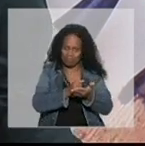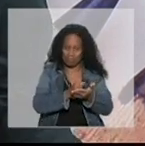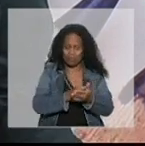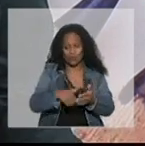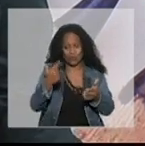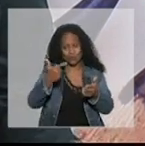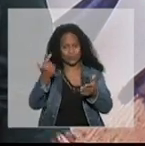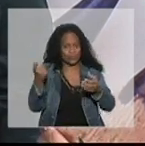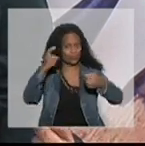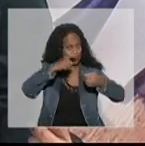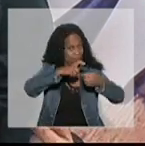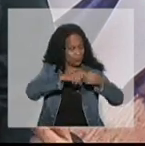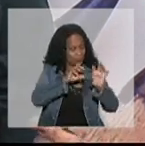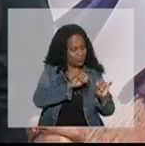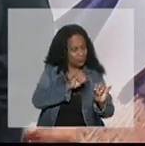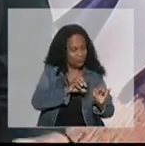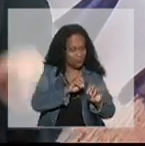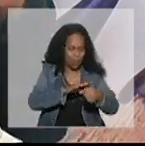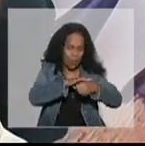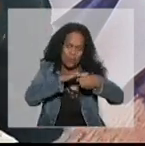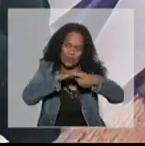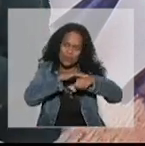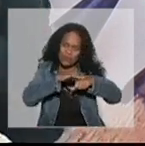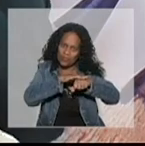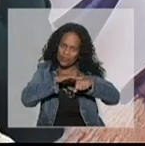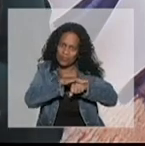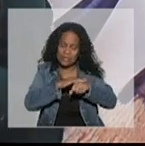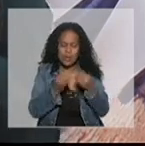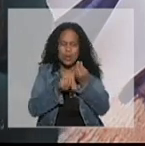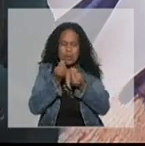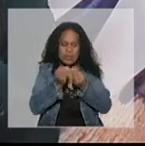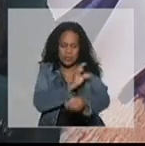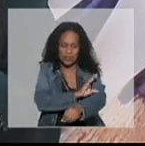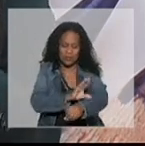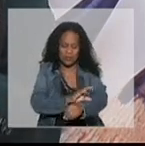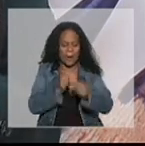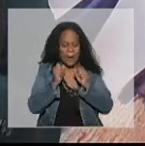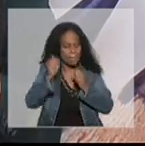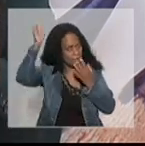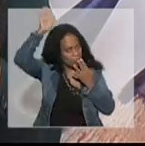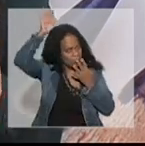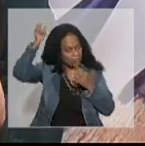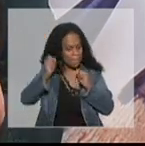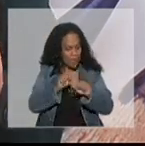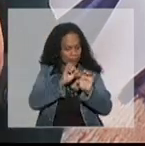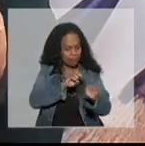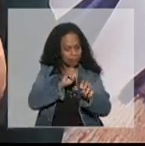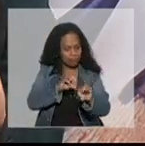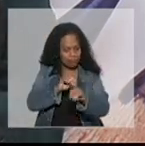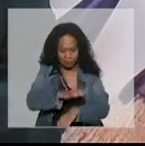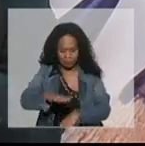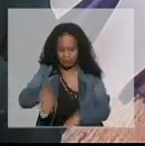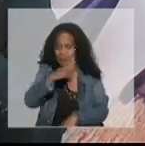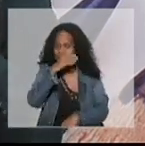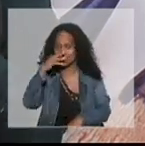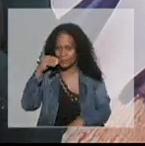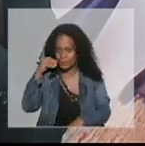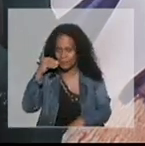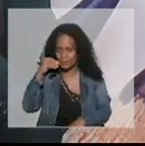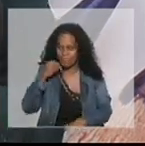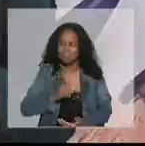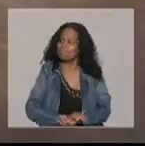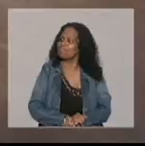artesanato. Nós estamos no segundo bloco da educação discutindo como a cultura indígena pode contribuir no desenvolvimento de crianças